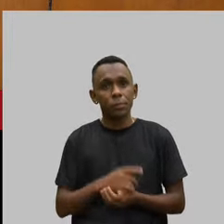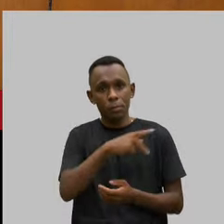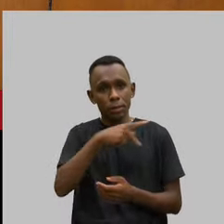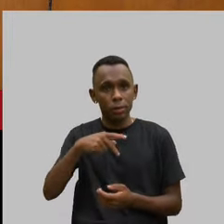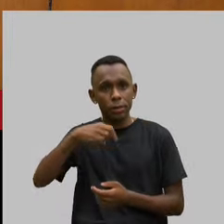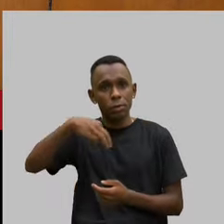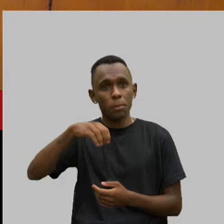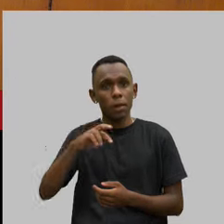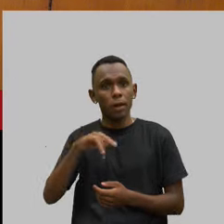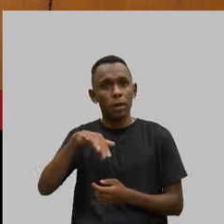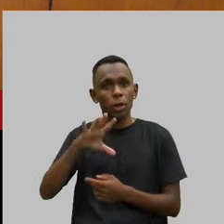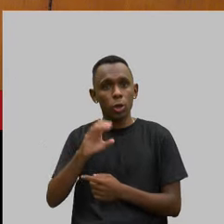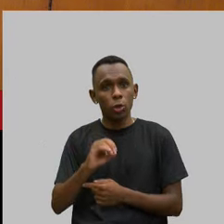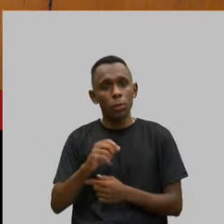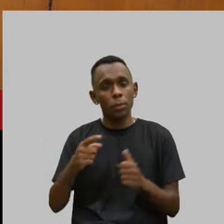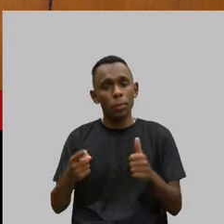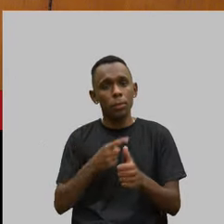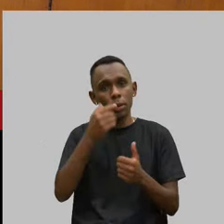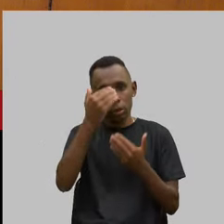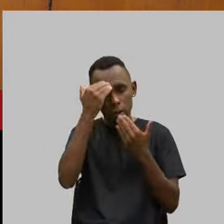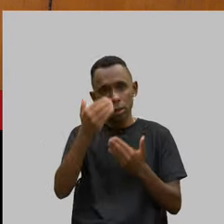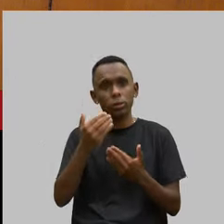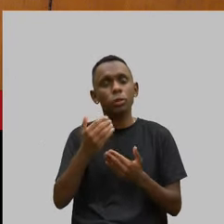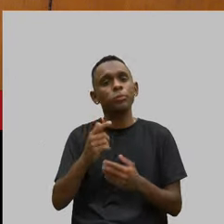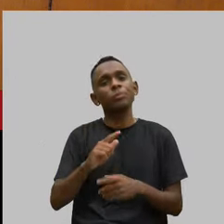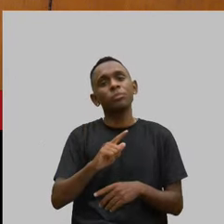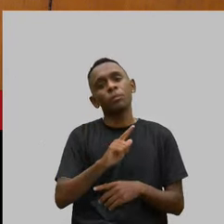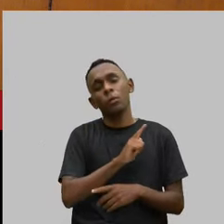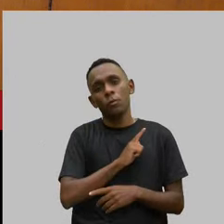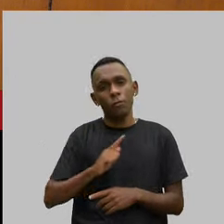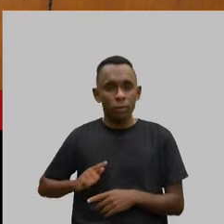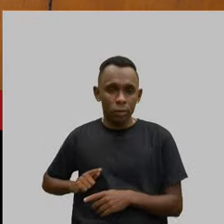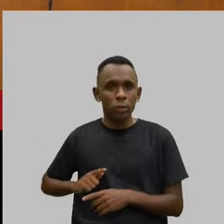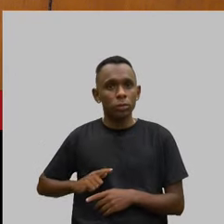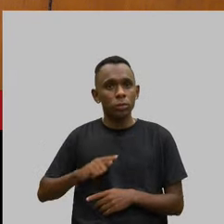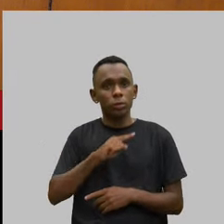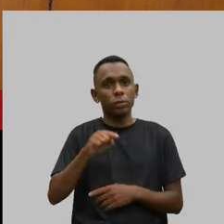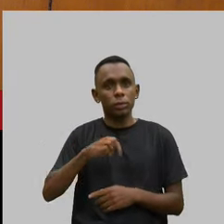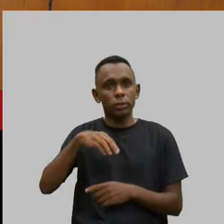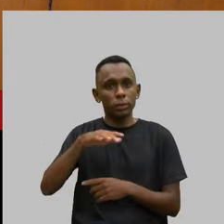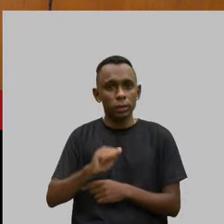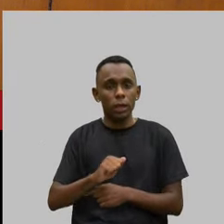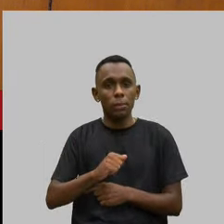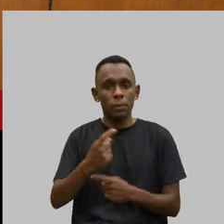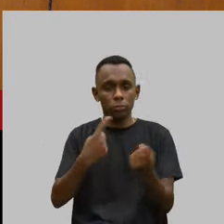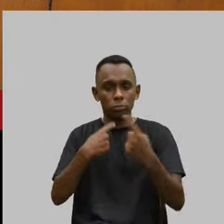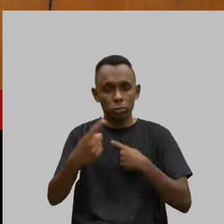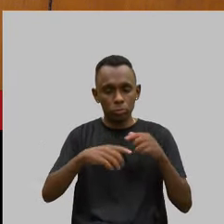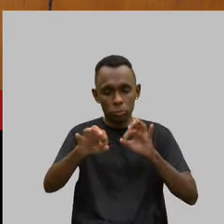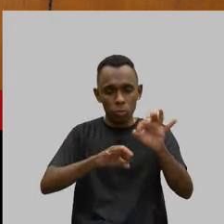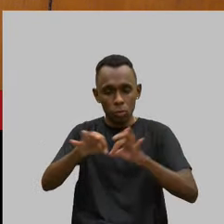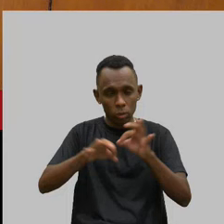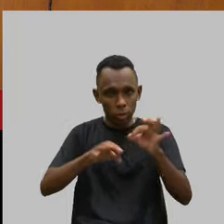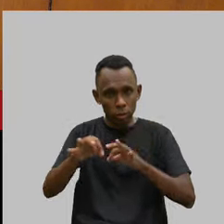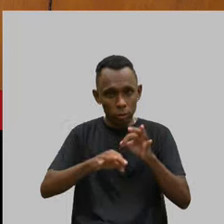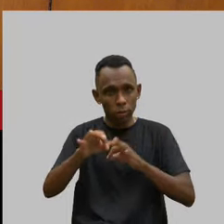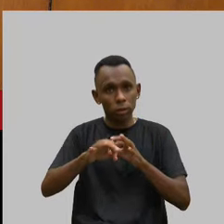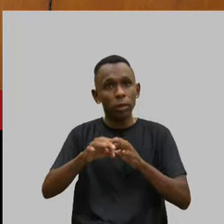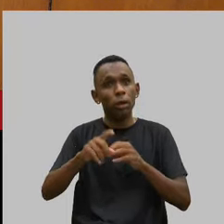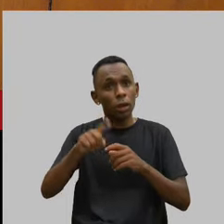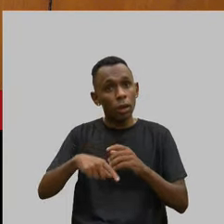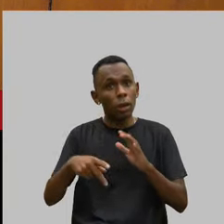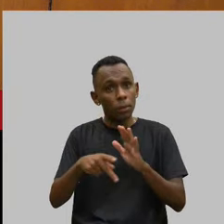primeiro agradecer aqui o governador Zema que tá consertando as estradas do norte de Minas e propiciando o Marquinho cada vez mais